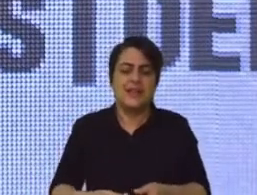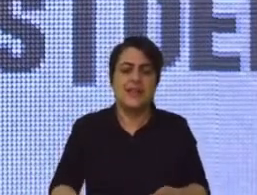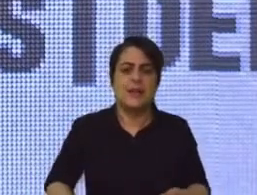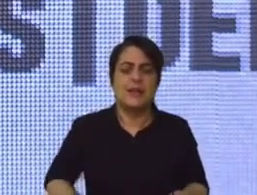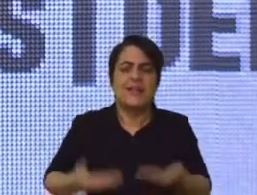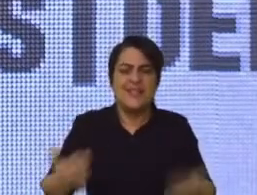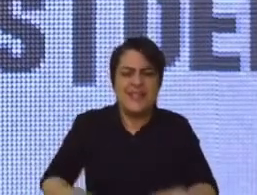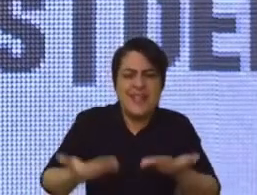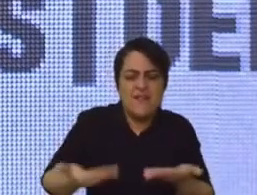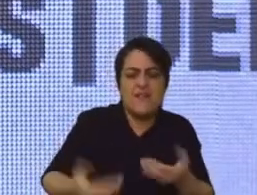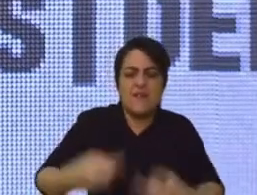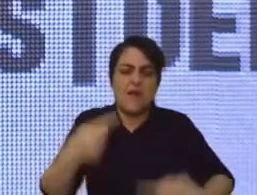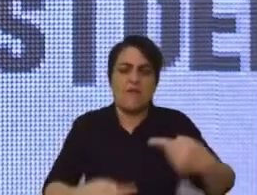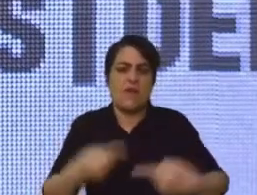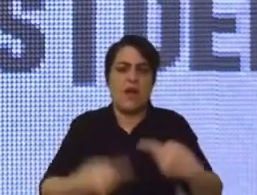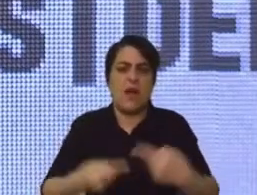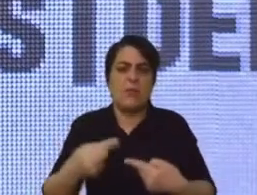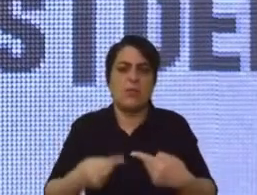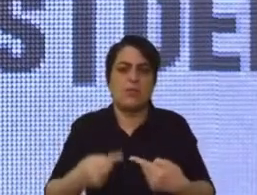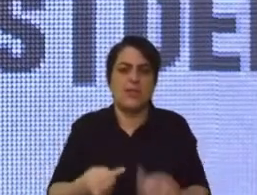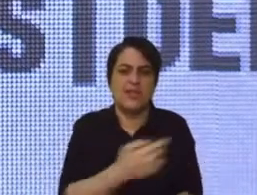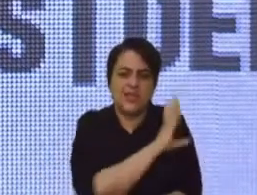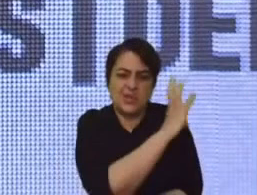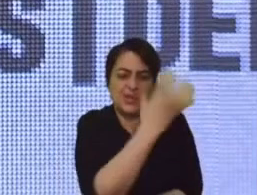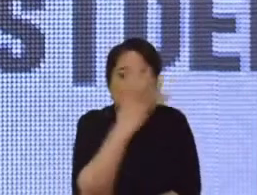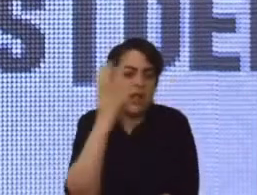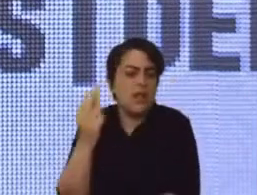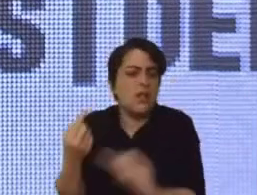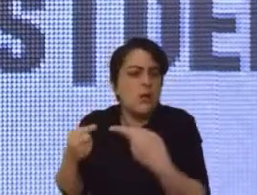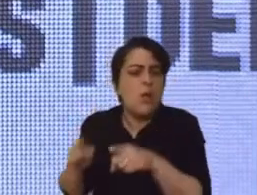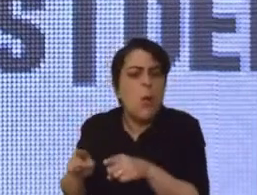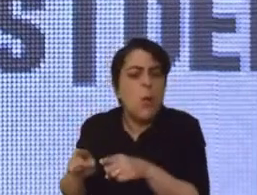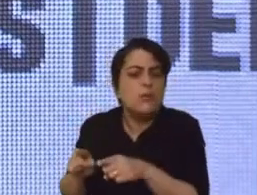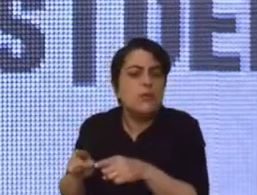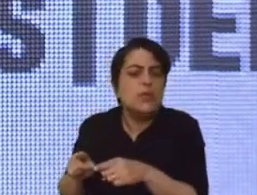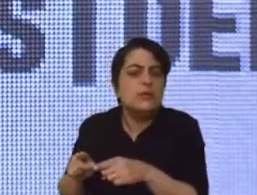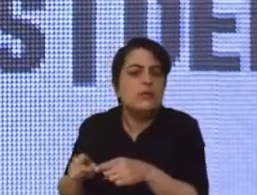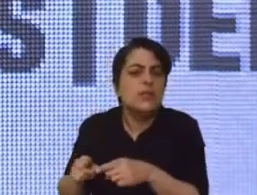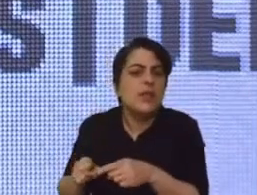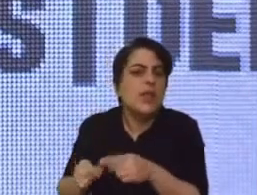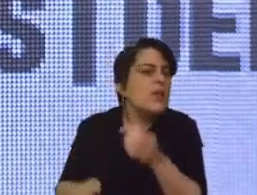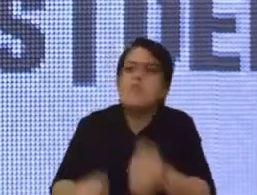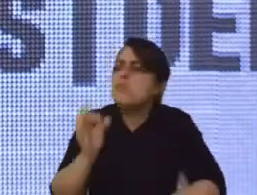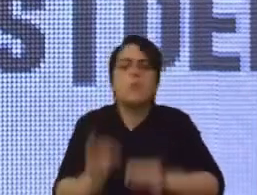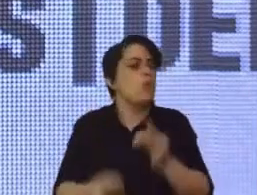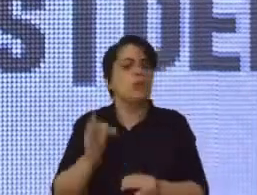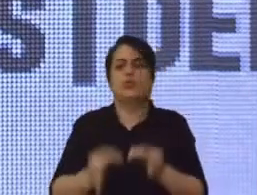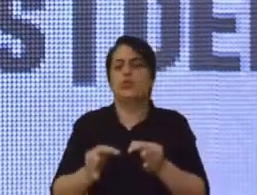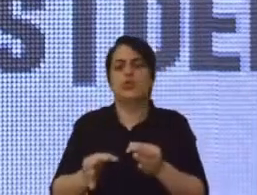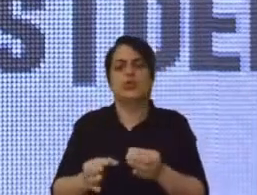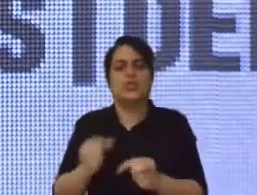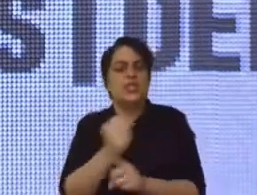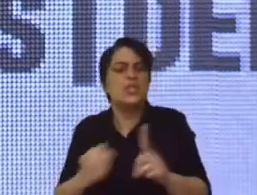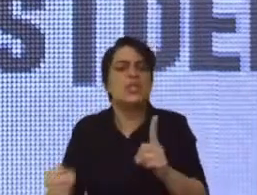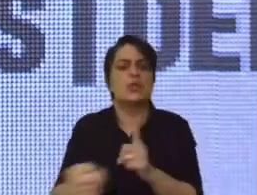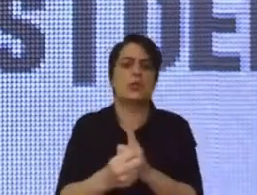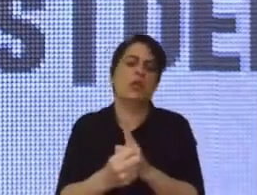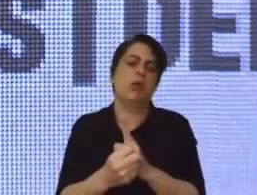vida, contra o desenvolvimento com justiça social e ambientalmente